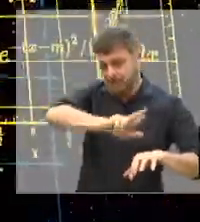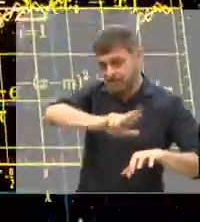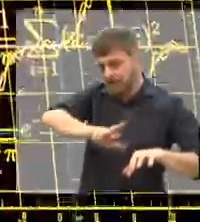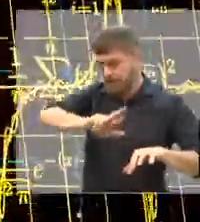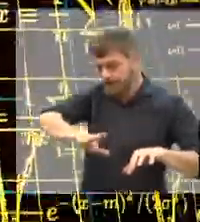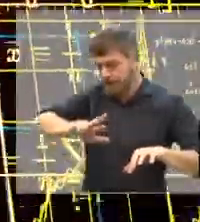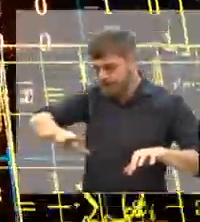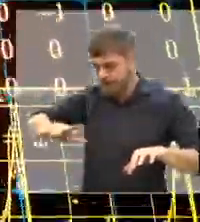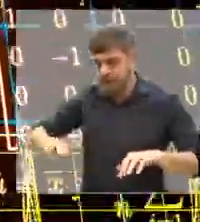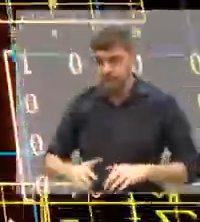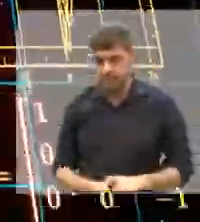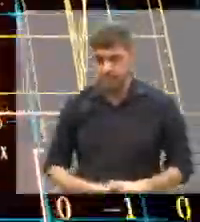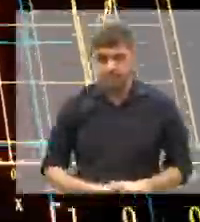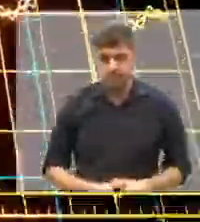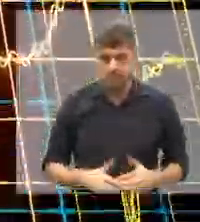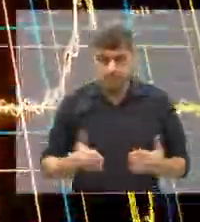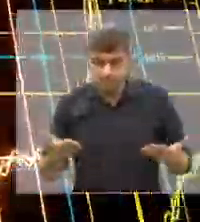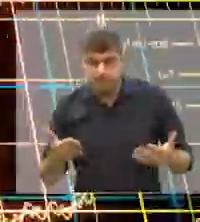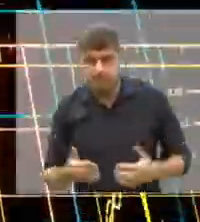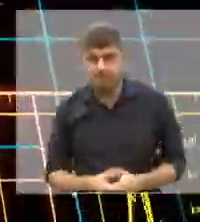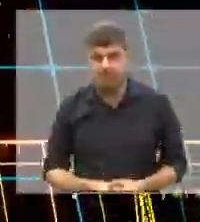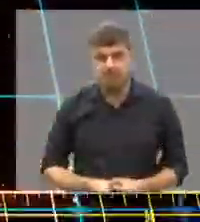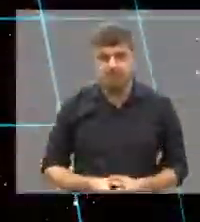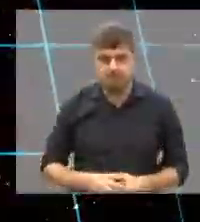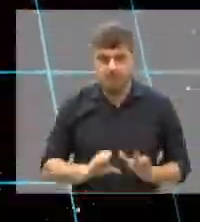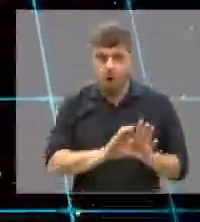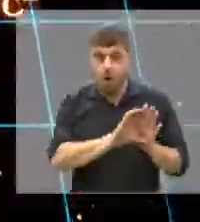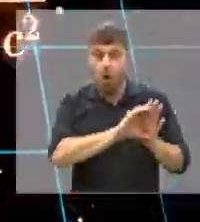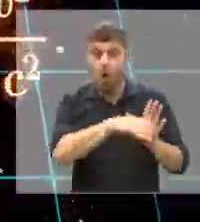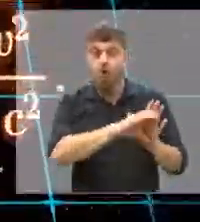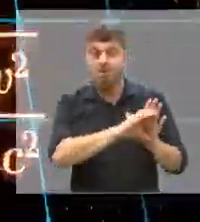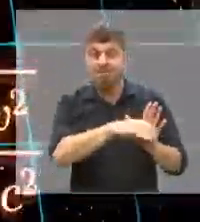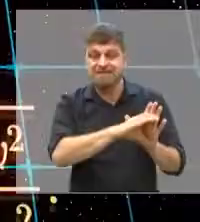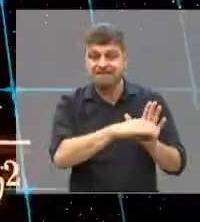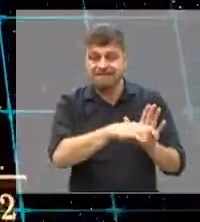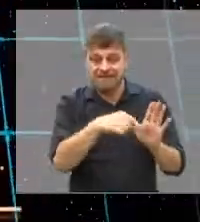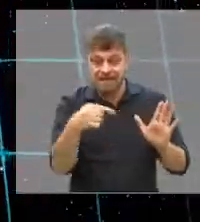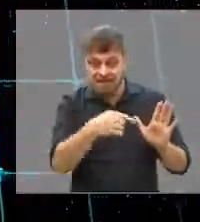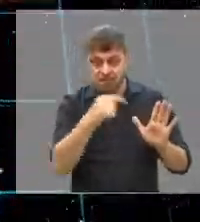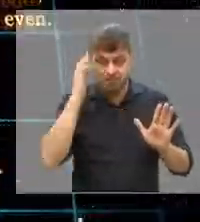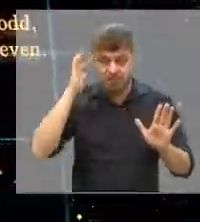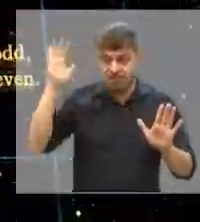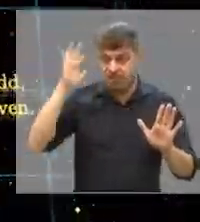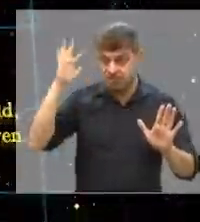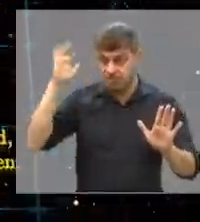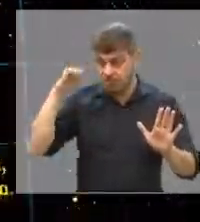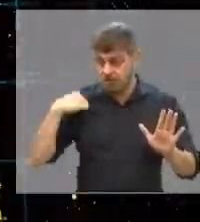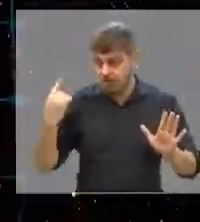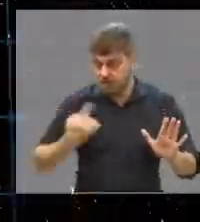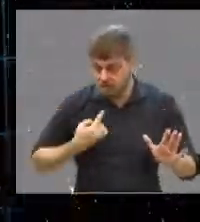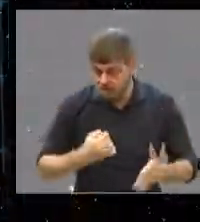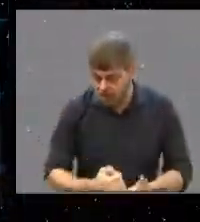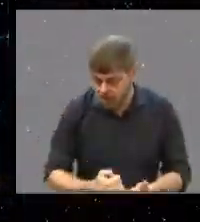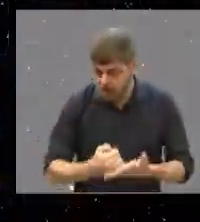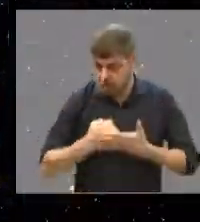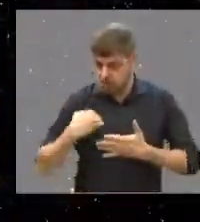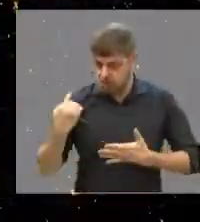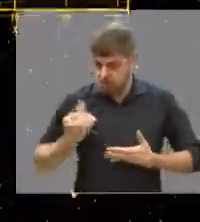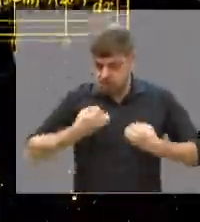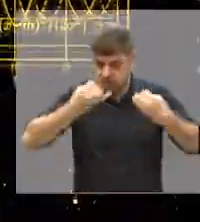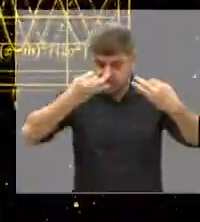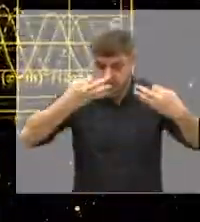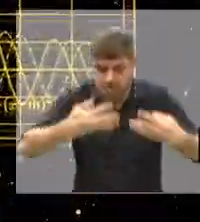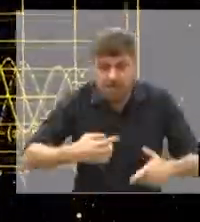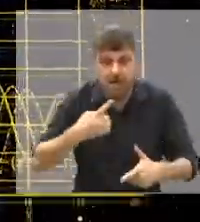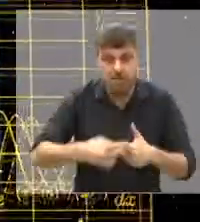né. Mas, independente disso, quer dizer, são conceitos ou são teorias que ajudam a gente a explicar questões que estão postas hoje